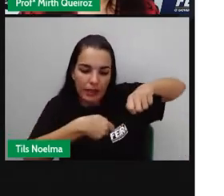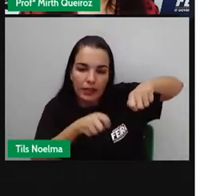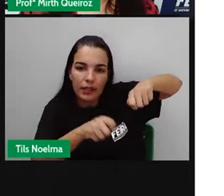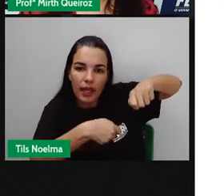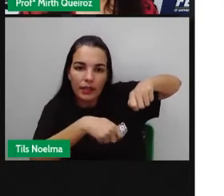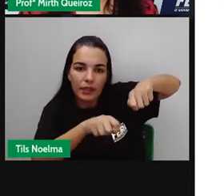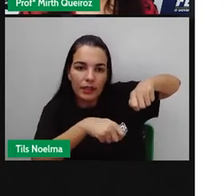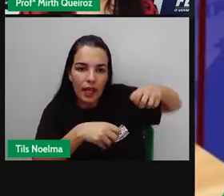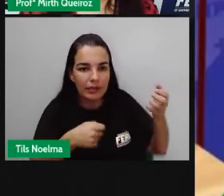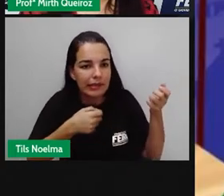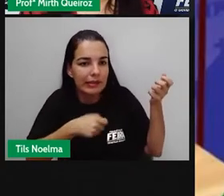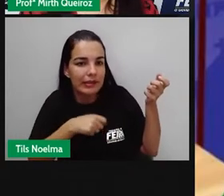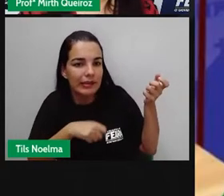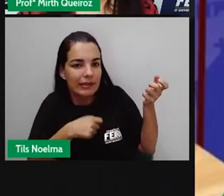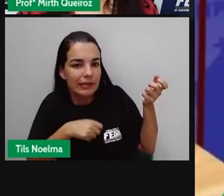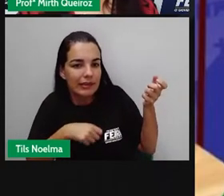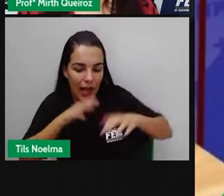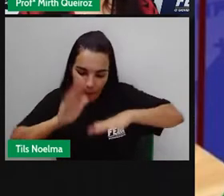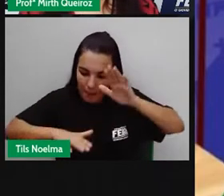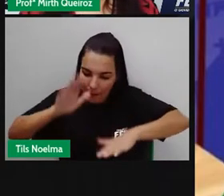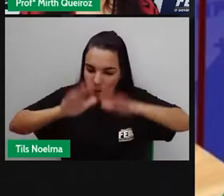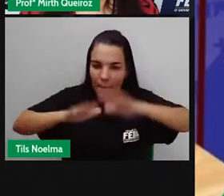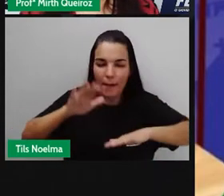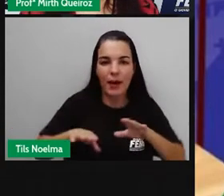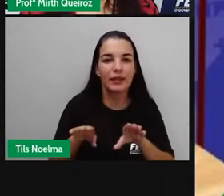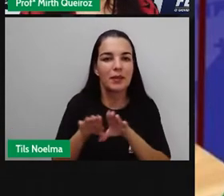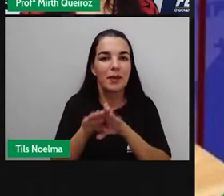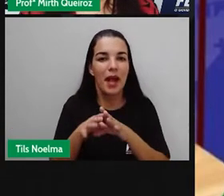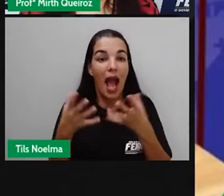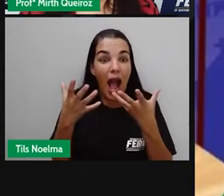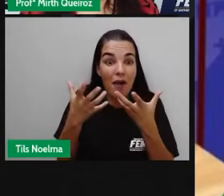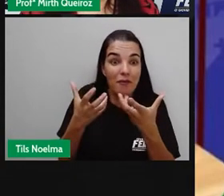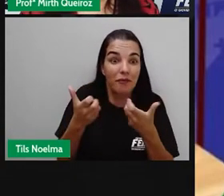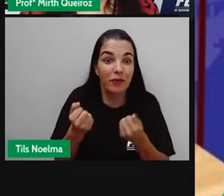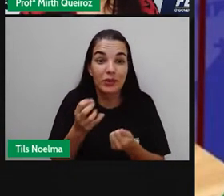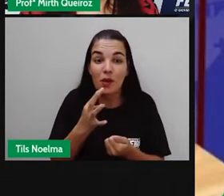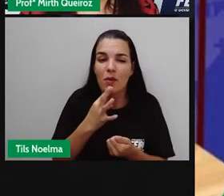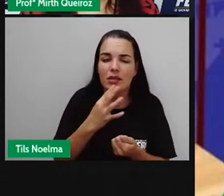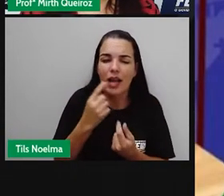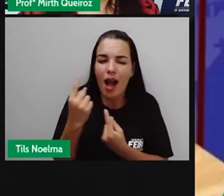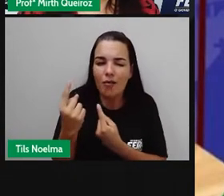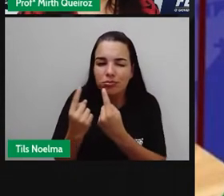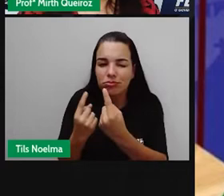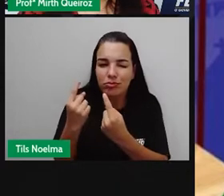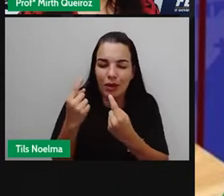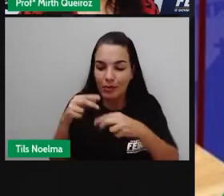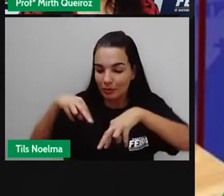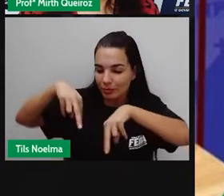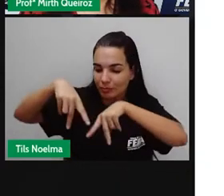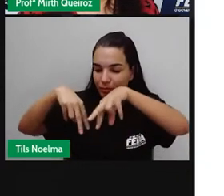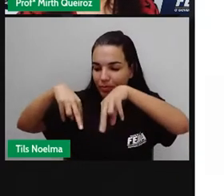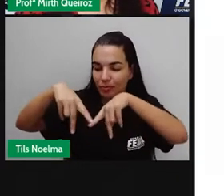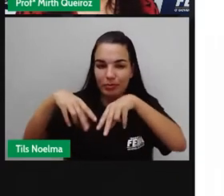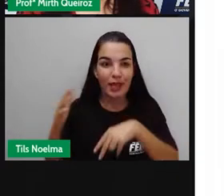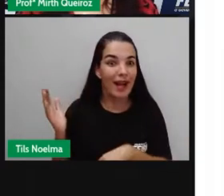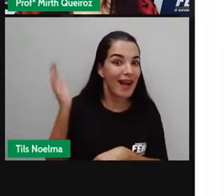a viola. E nós vamos conhecer alguns passos de quadrilha. Vamos